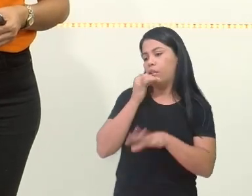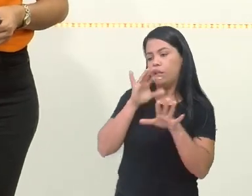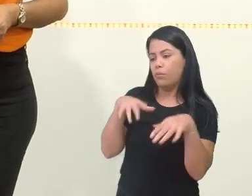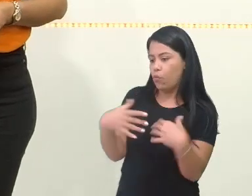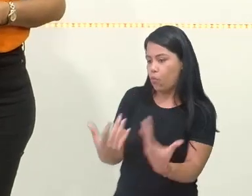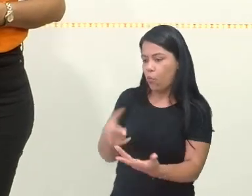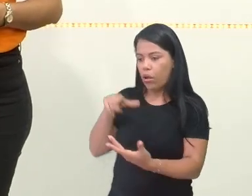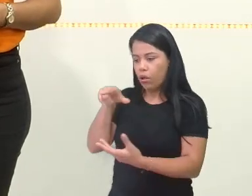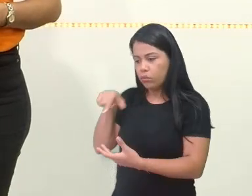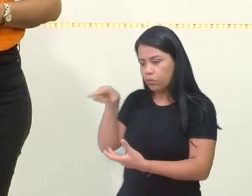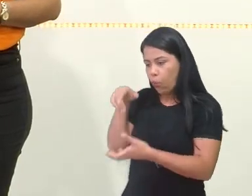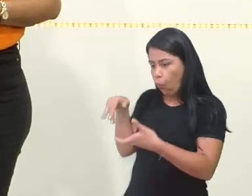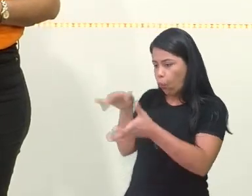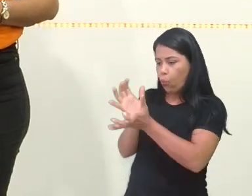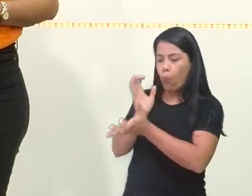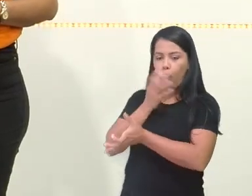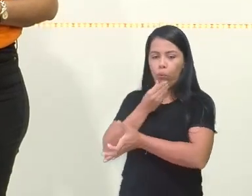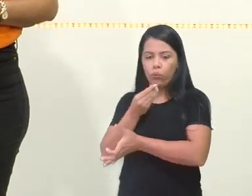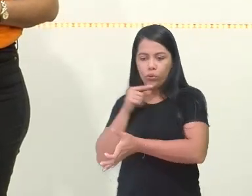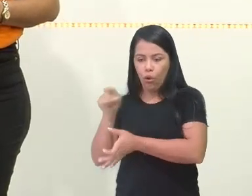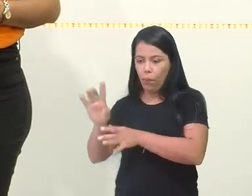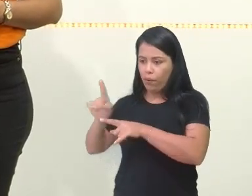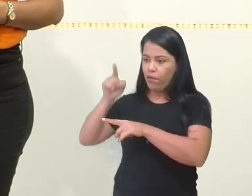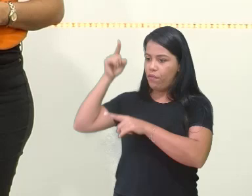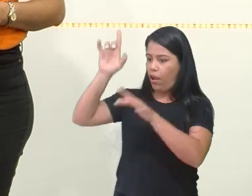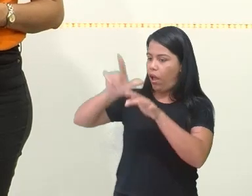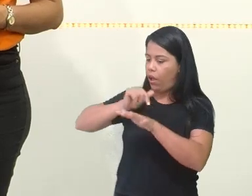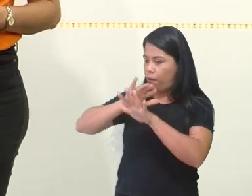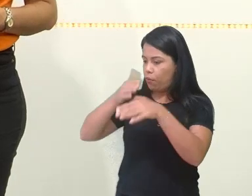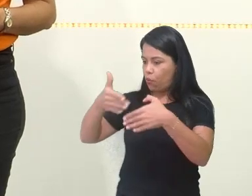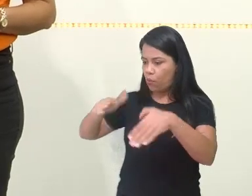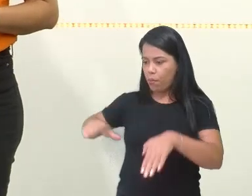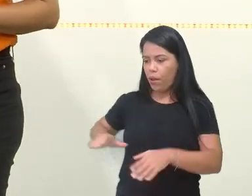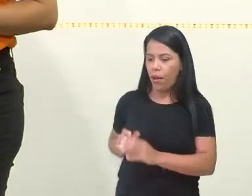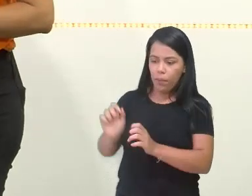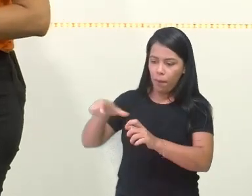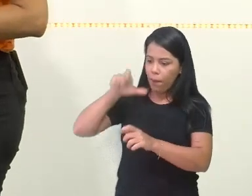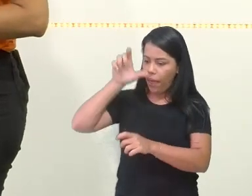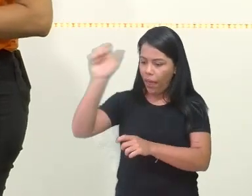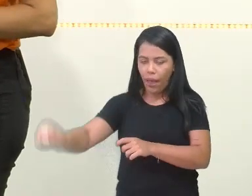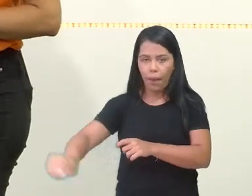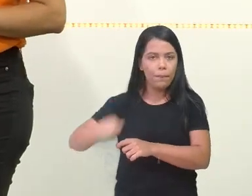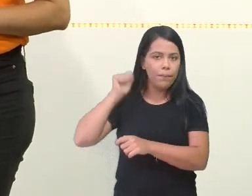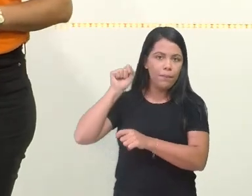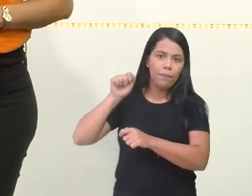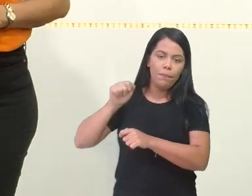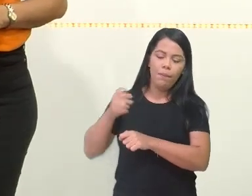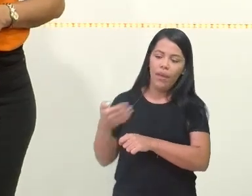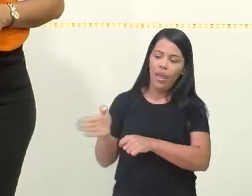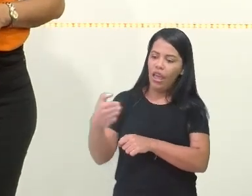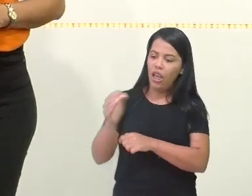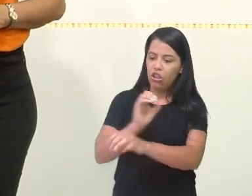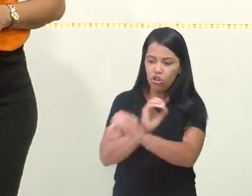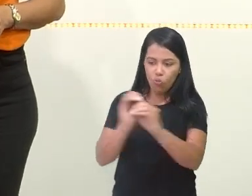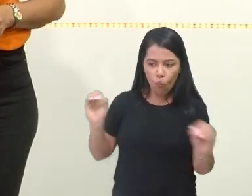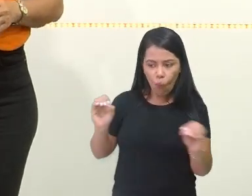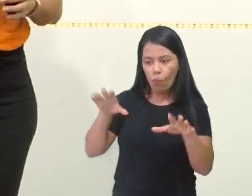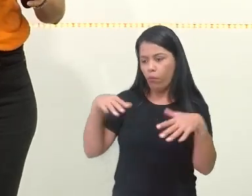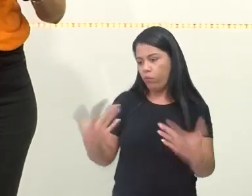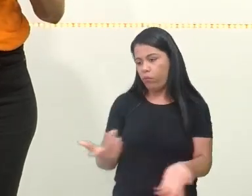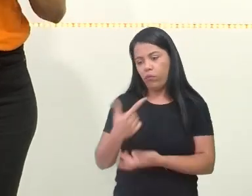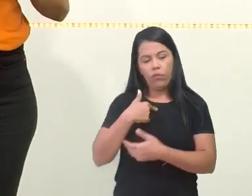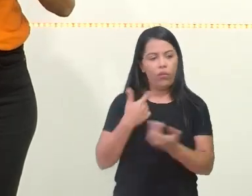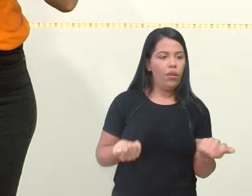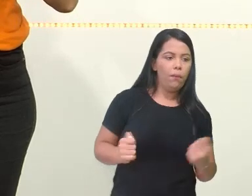e aí eles já acham, eu acho que foi porque eu não ofereci presentes para Kianda e para Kisimbi.